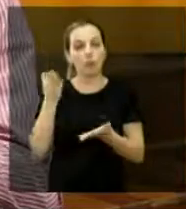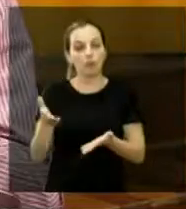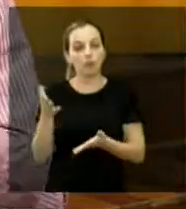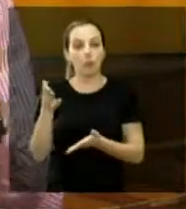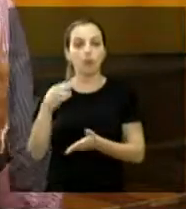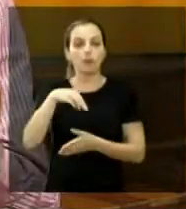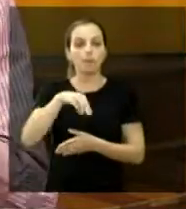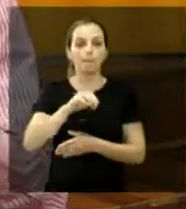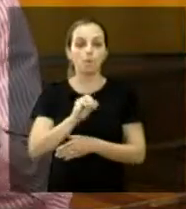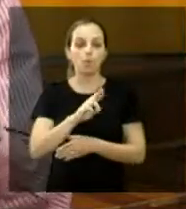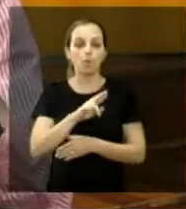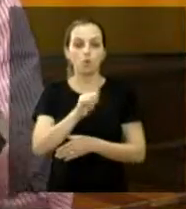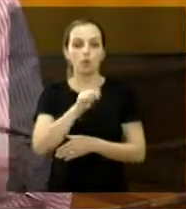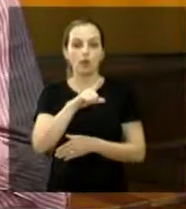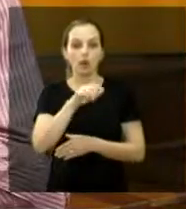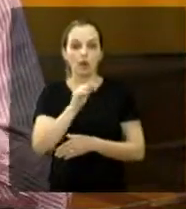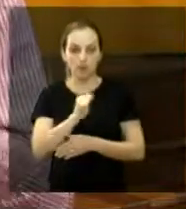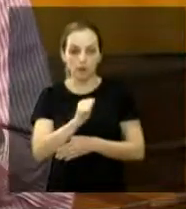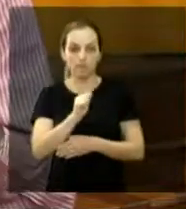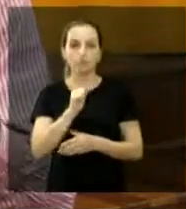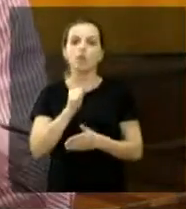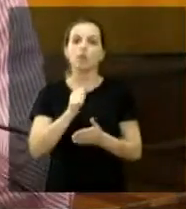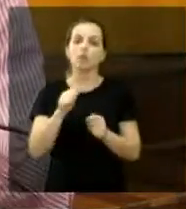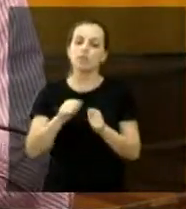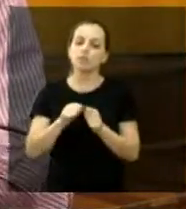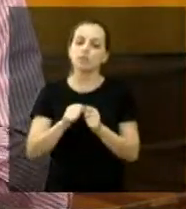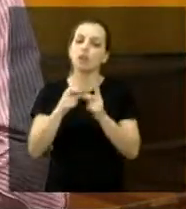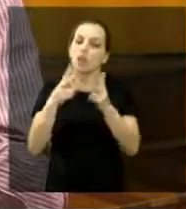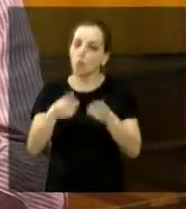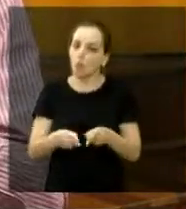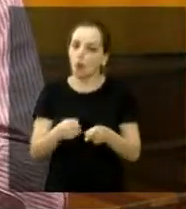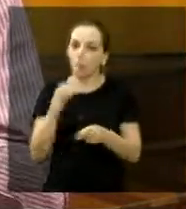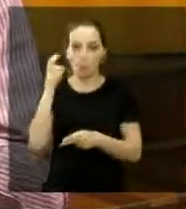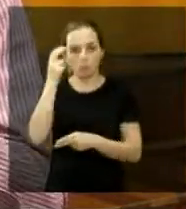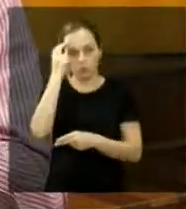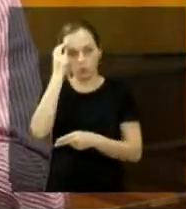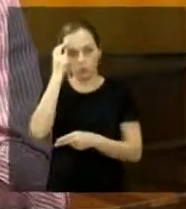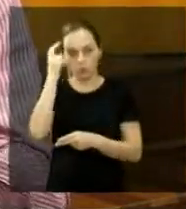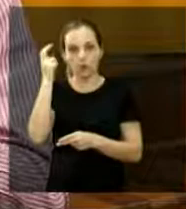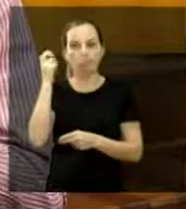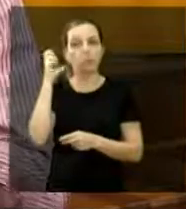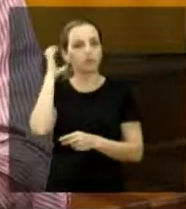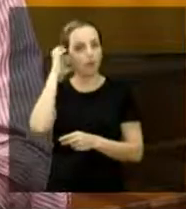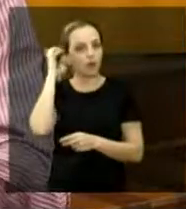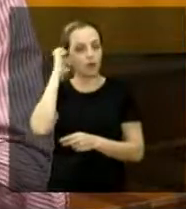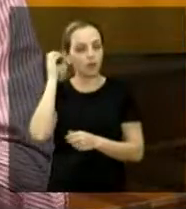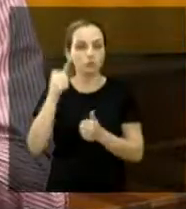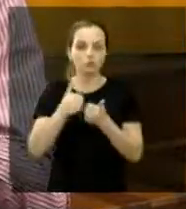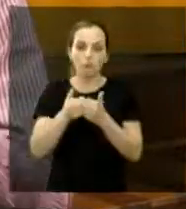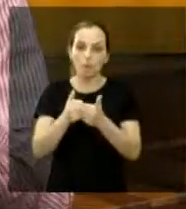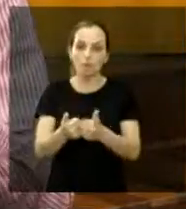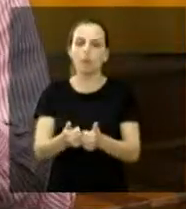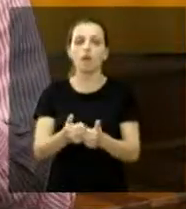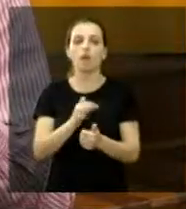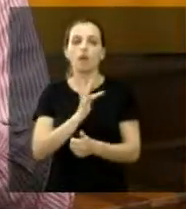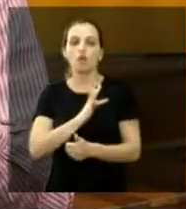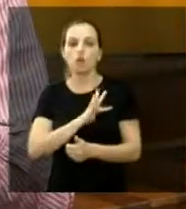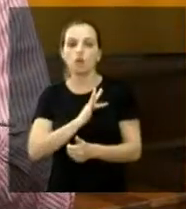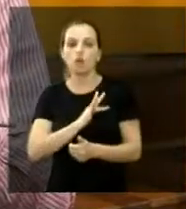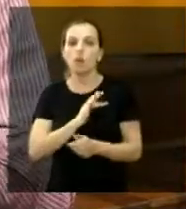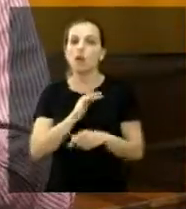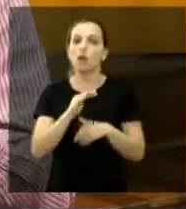Sol fazer aquilo que a cultura fazia com muito sucesso, que era acompanhar a Ferroviária em qualquer lugar que ela